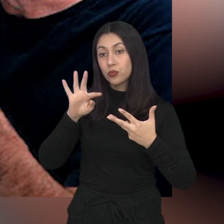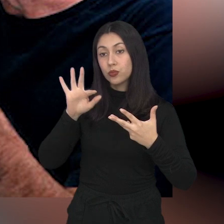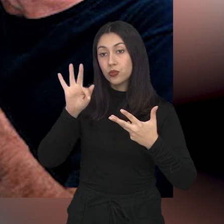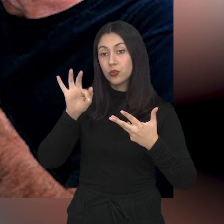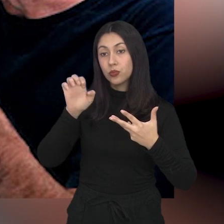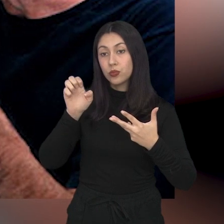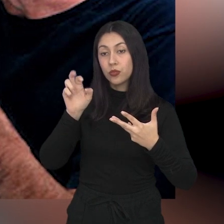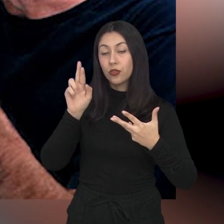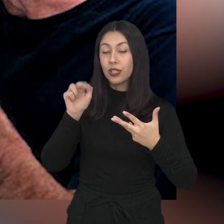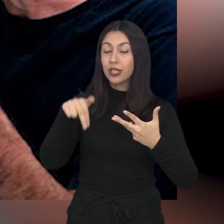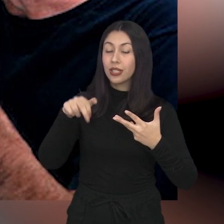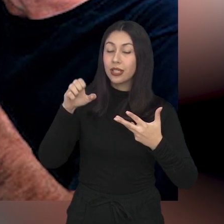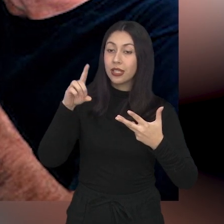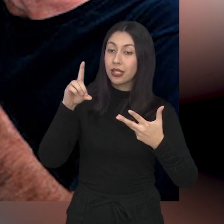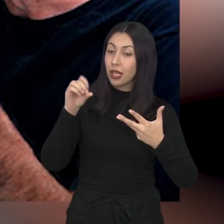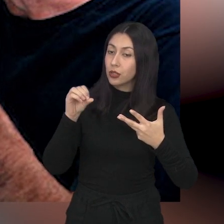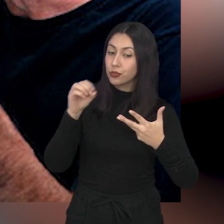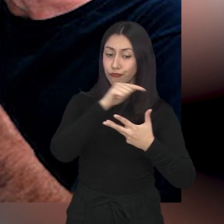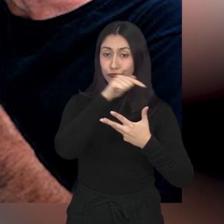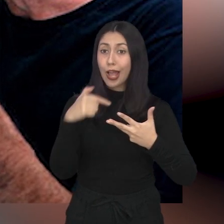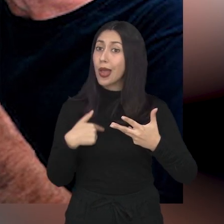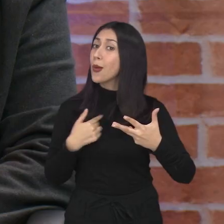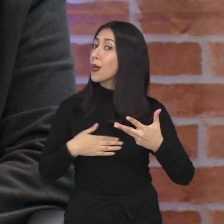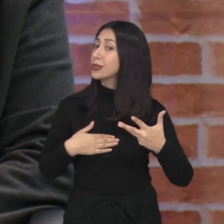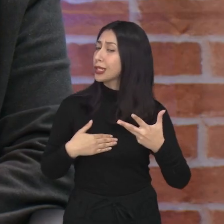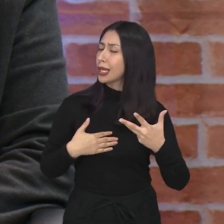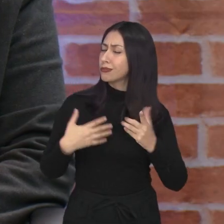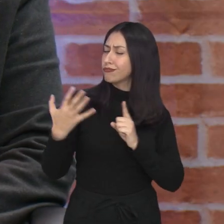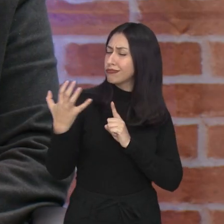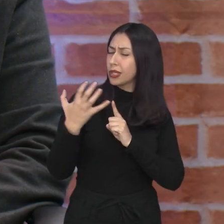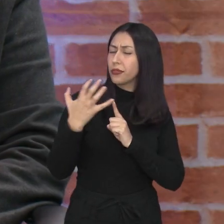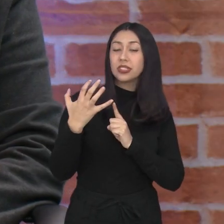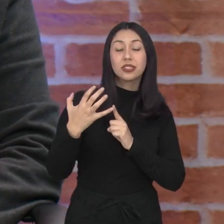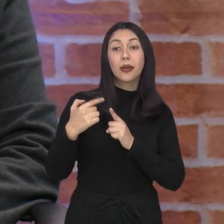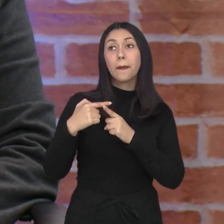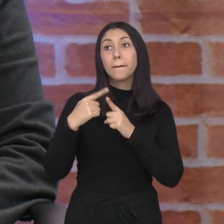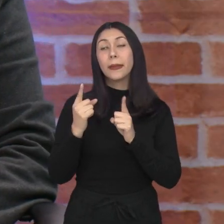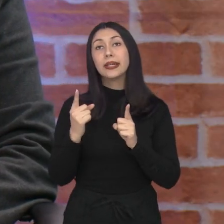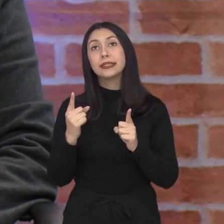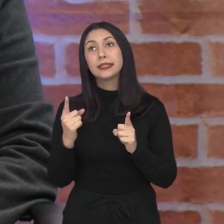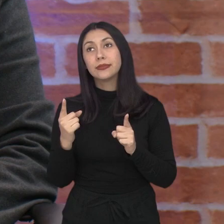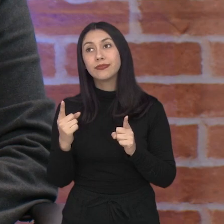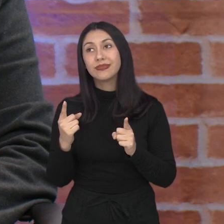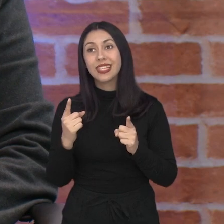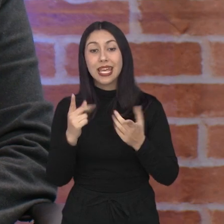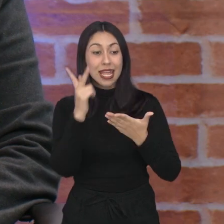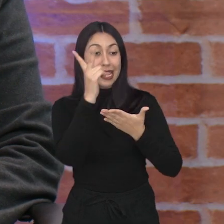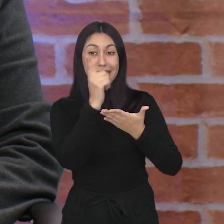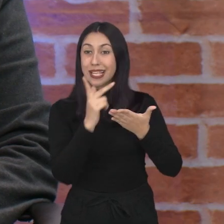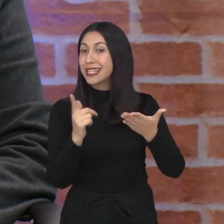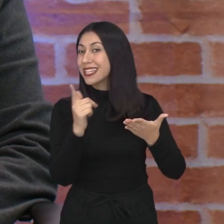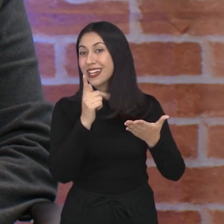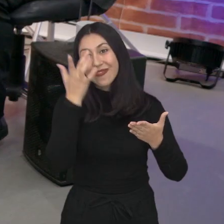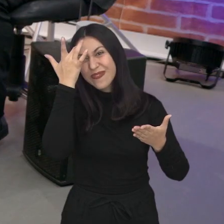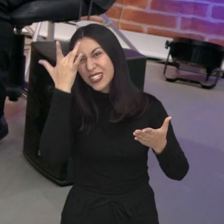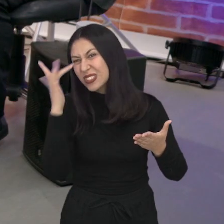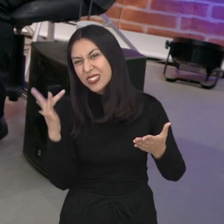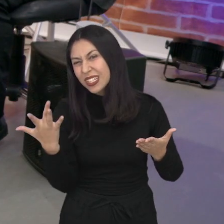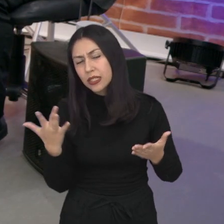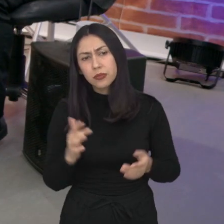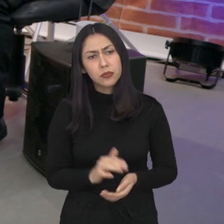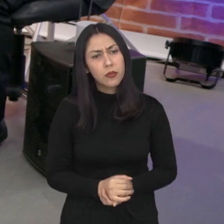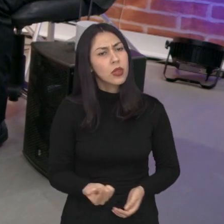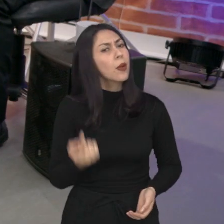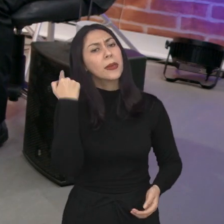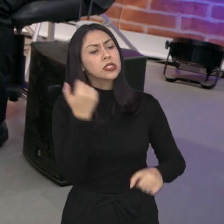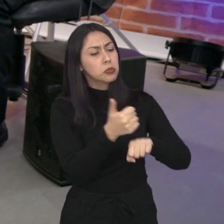Gonzalez, sempre gostei muito deles. E foram minhas primeiras influências, mas eu jamais pensei que eu faria cartoons, porque eu não sei desenhar, né? Você pensava em quê antes? Tipo